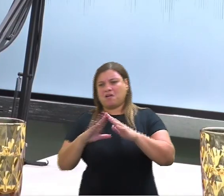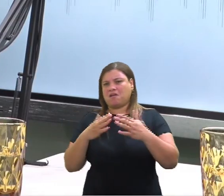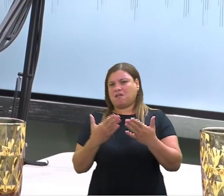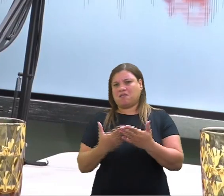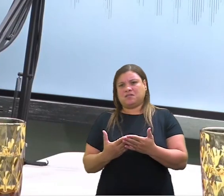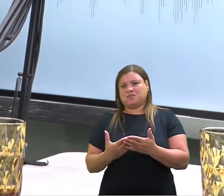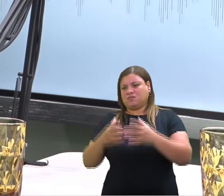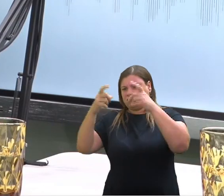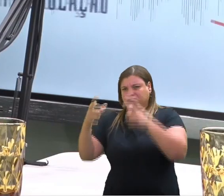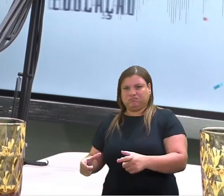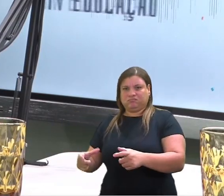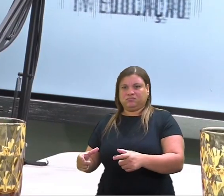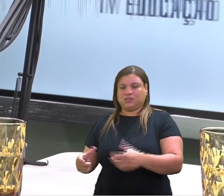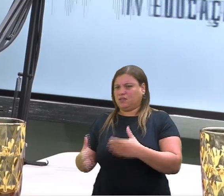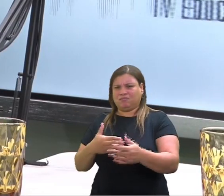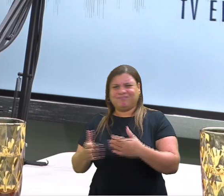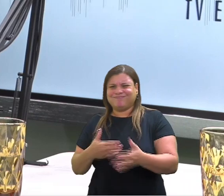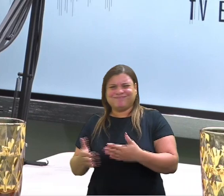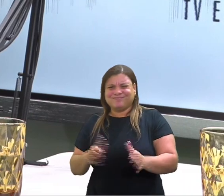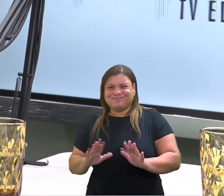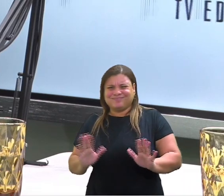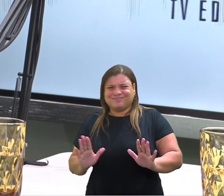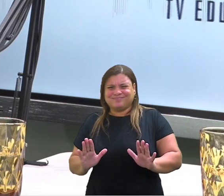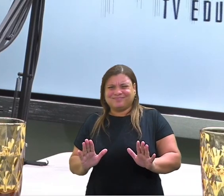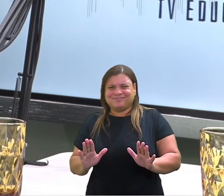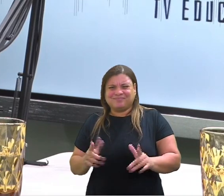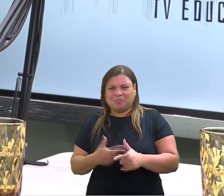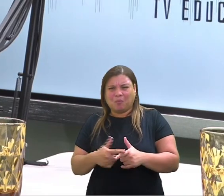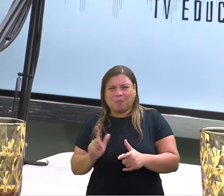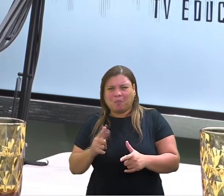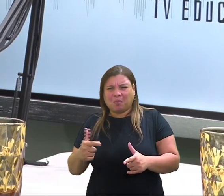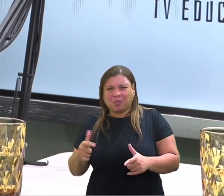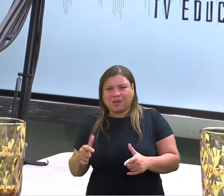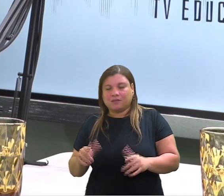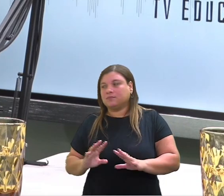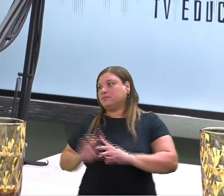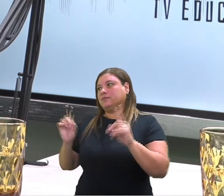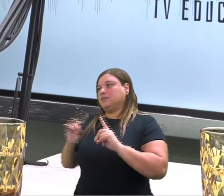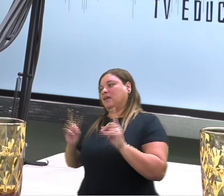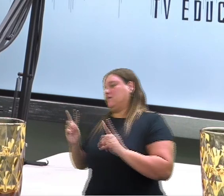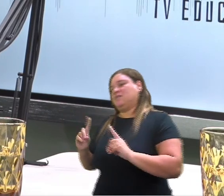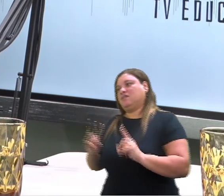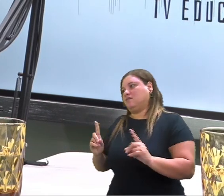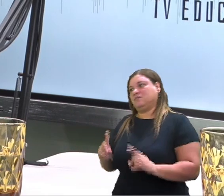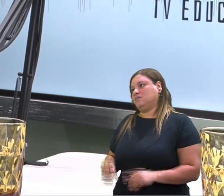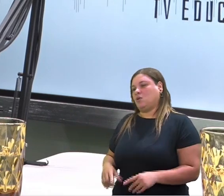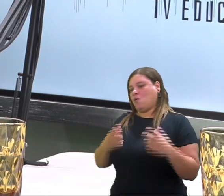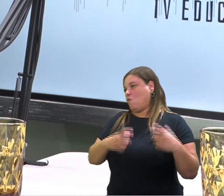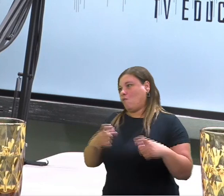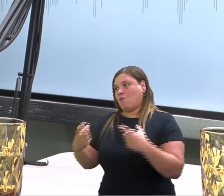escola estadual, numa escola municipal, uma escola bem destacada, num córrego, num distrito. Podemos ter no